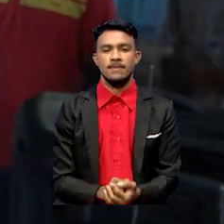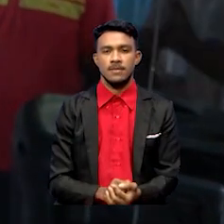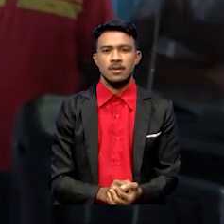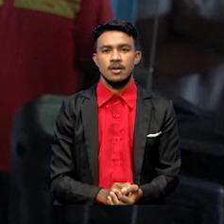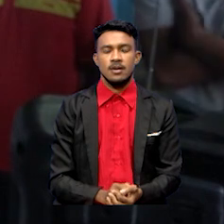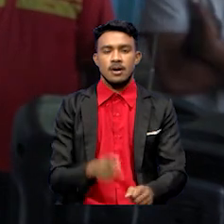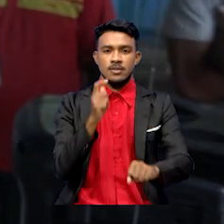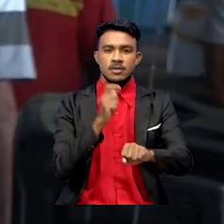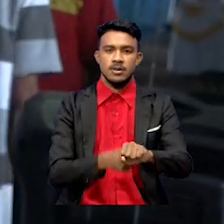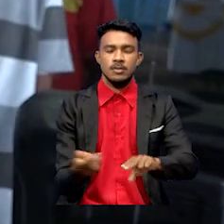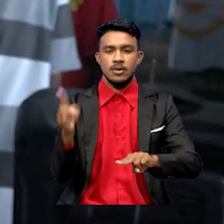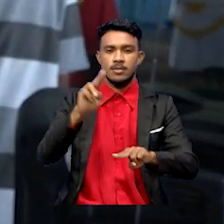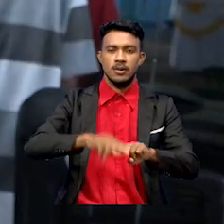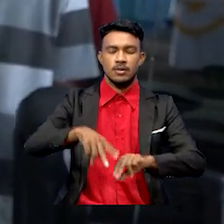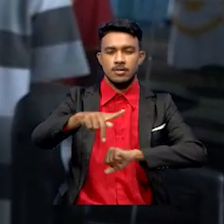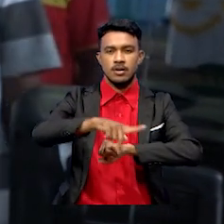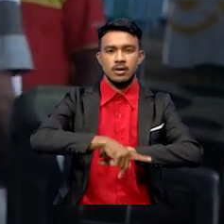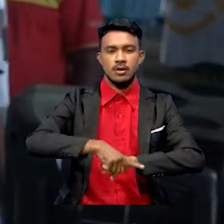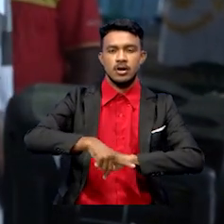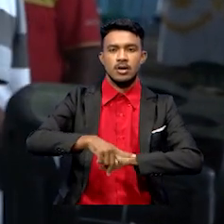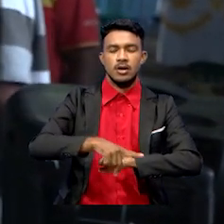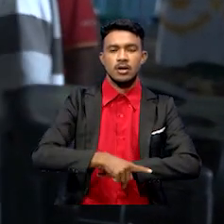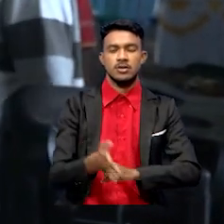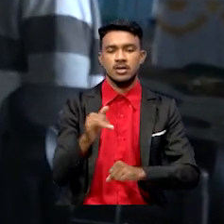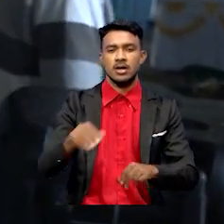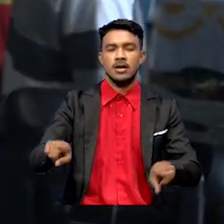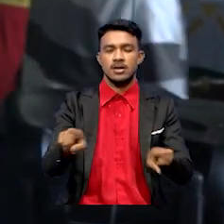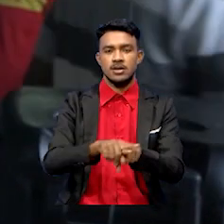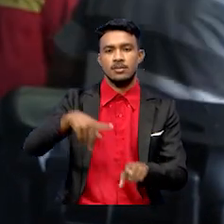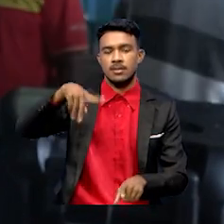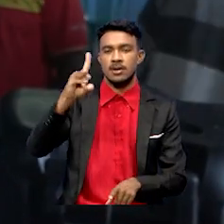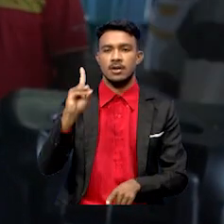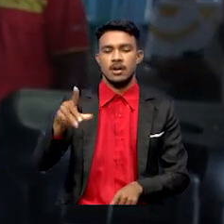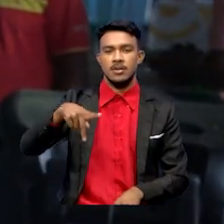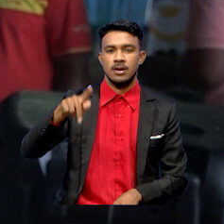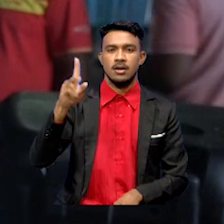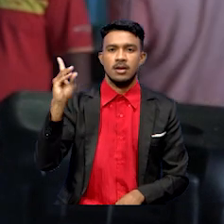mesmo tempo aumenta tanto partidos políticos, nessa PD, PDRT e